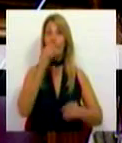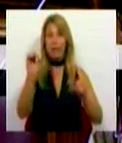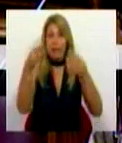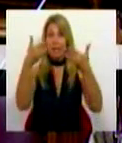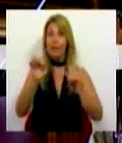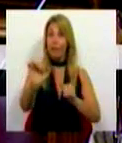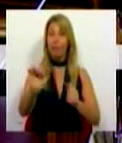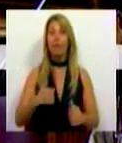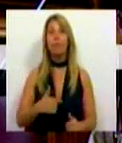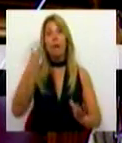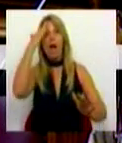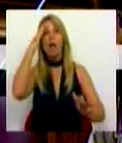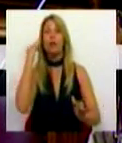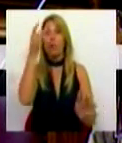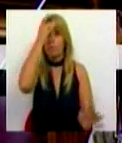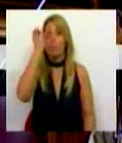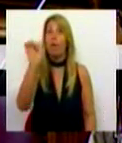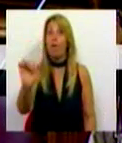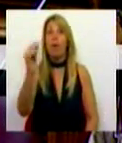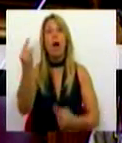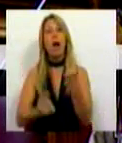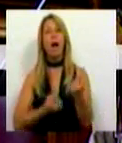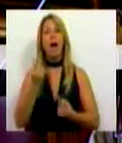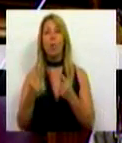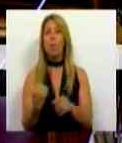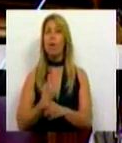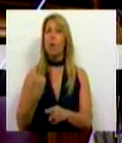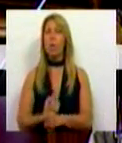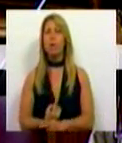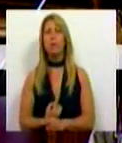que, no vosso entendimento, alguma coisa